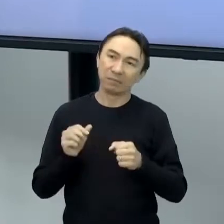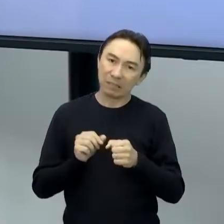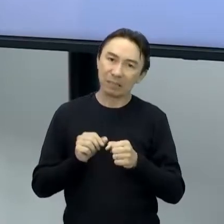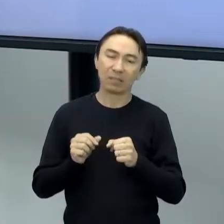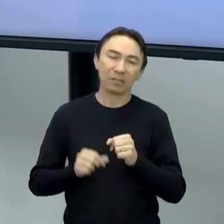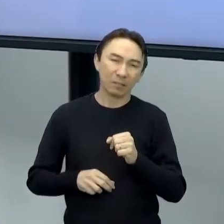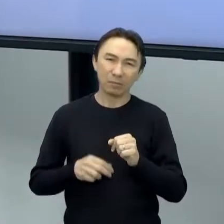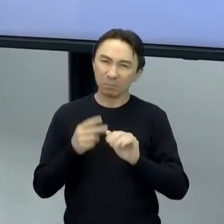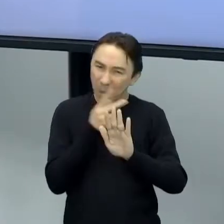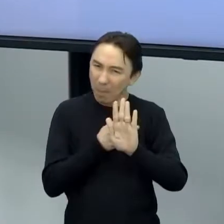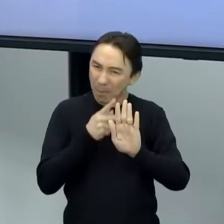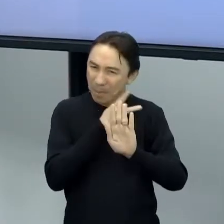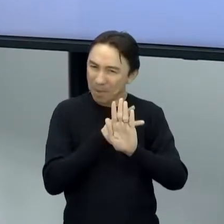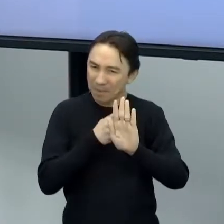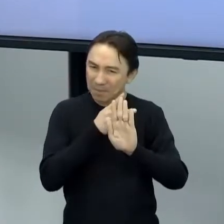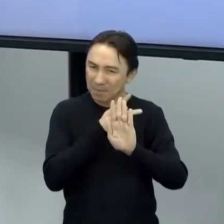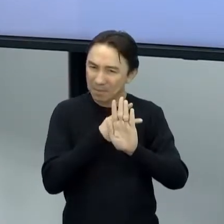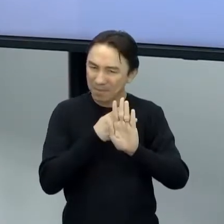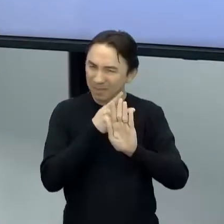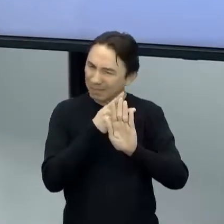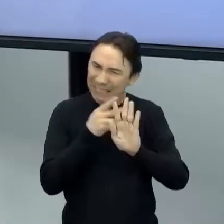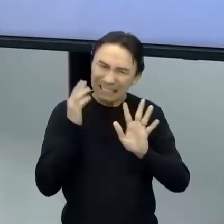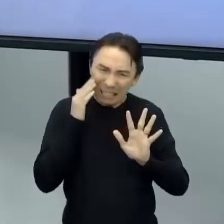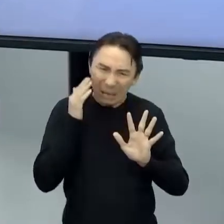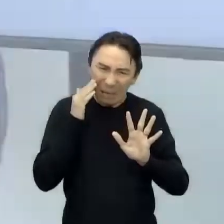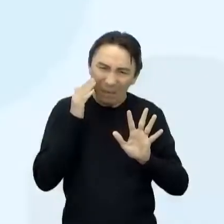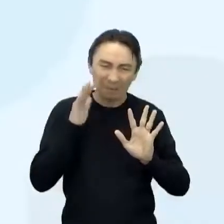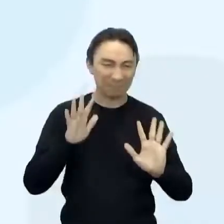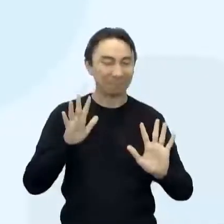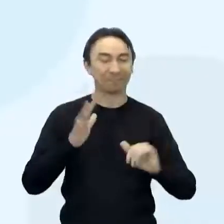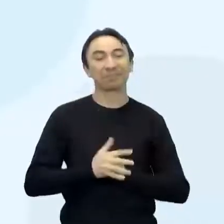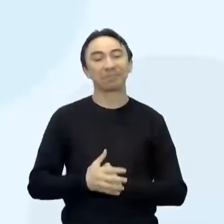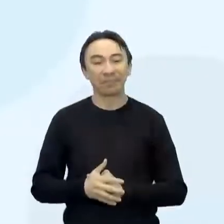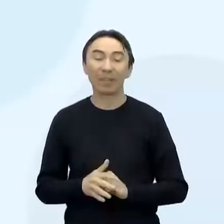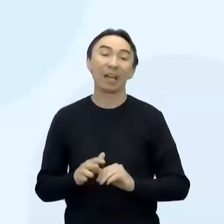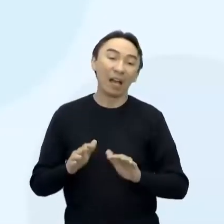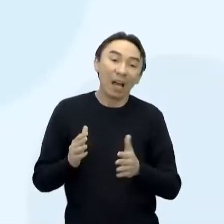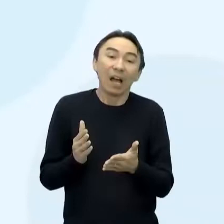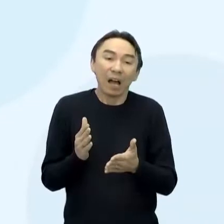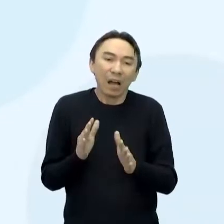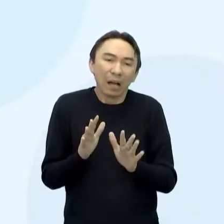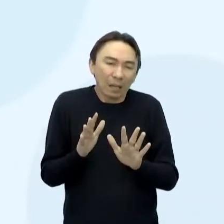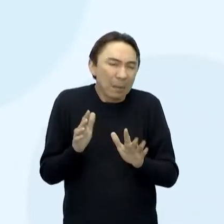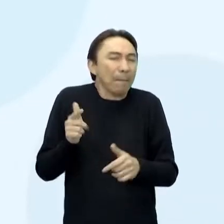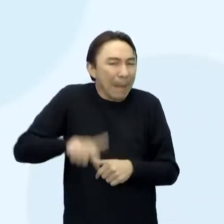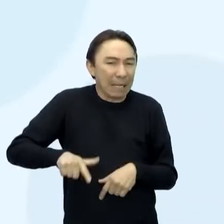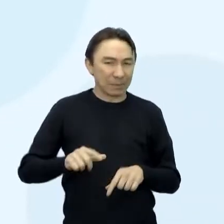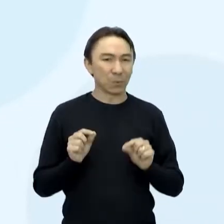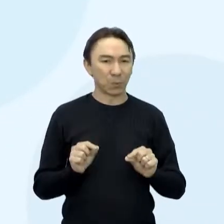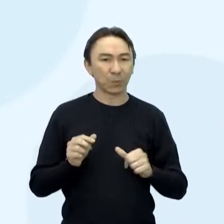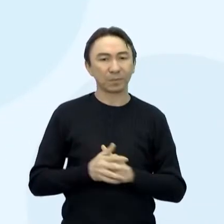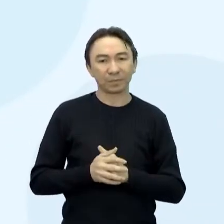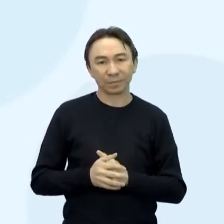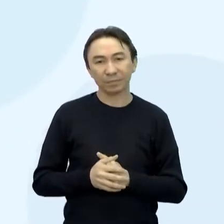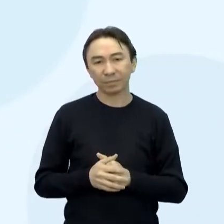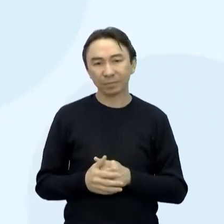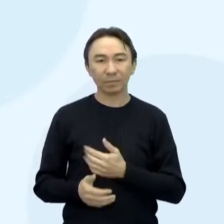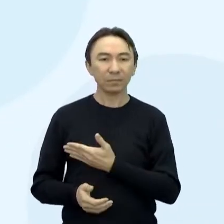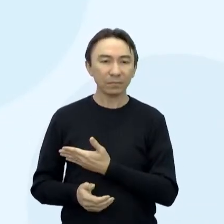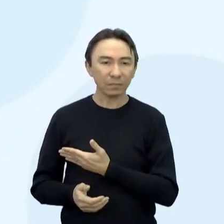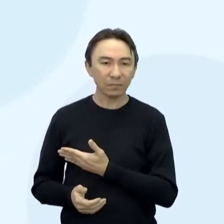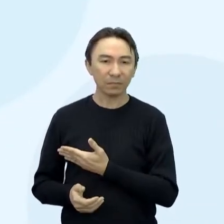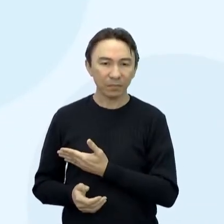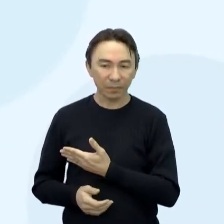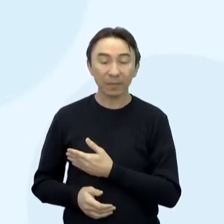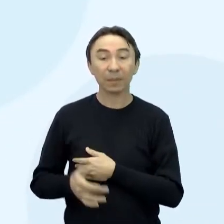Entenderam? Pegaram a ideia? Continuando aí. Algumas situações mais. A partir da perspectiva